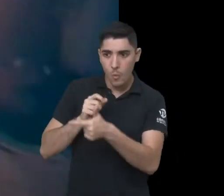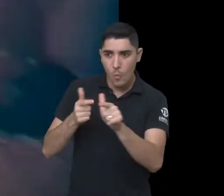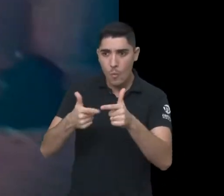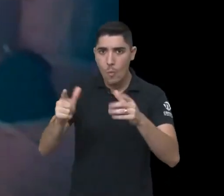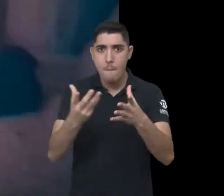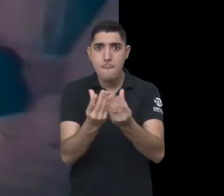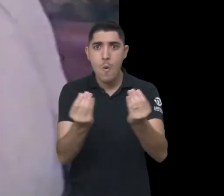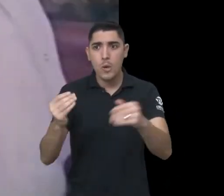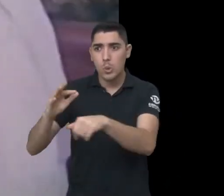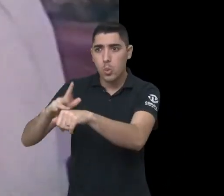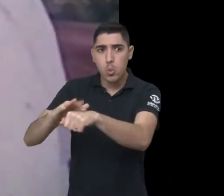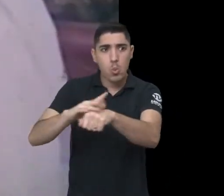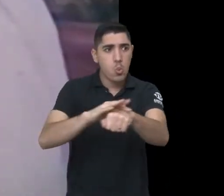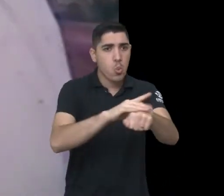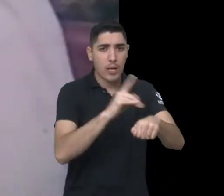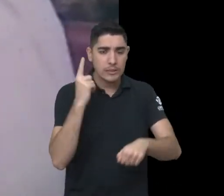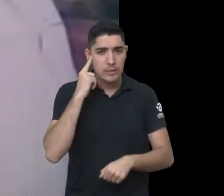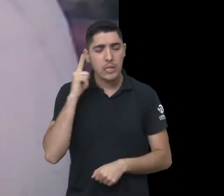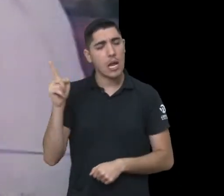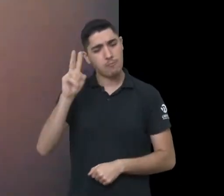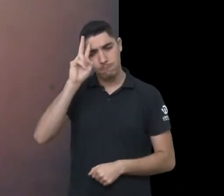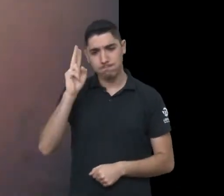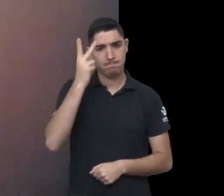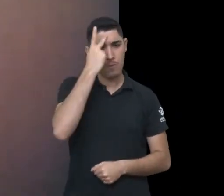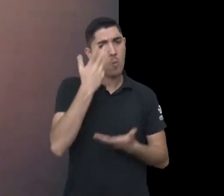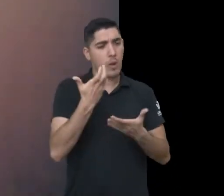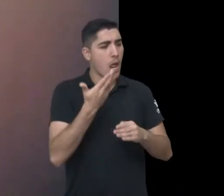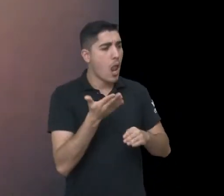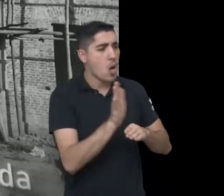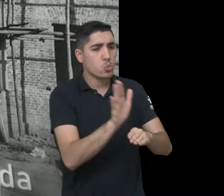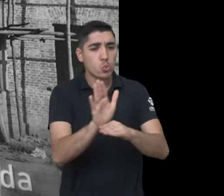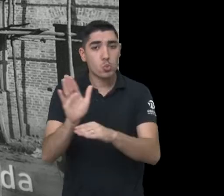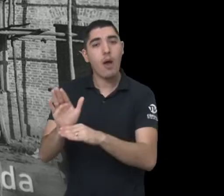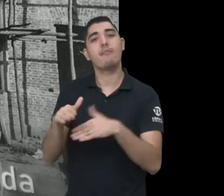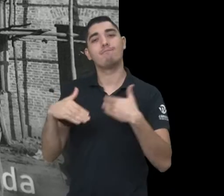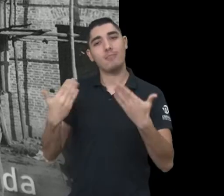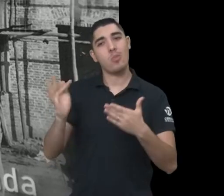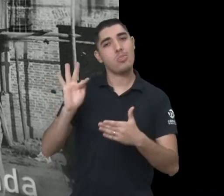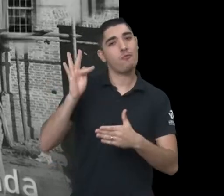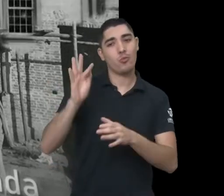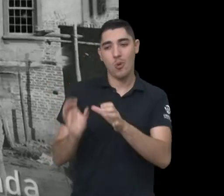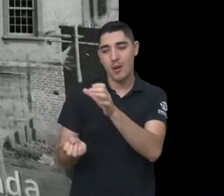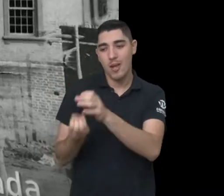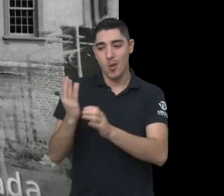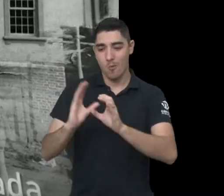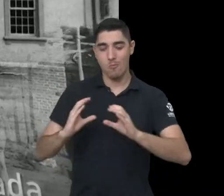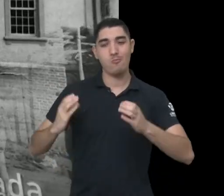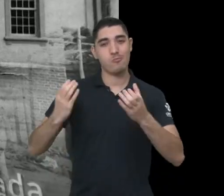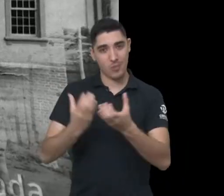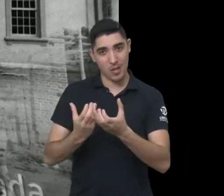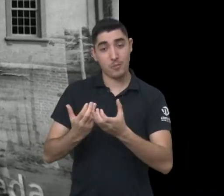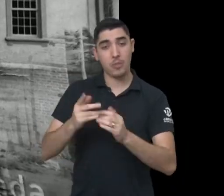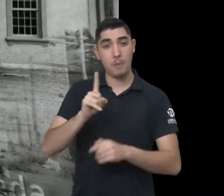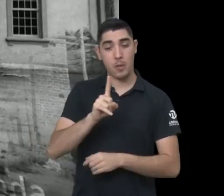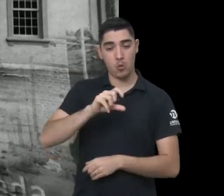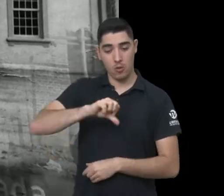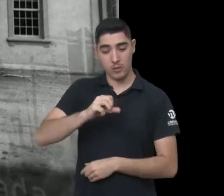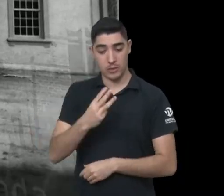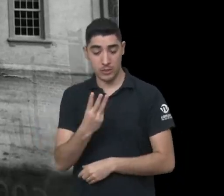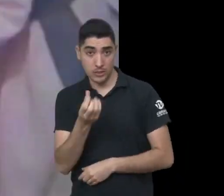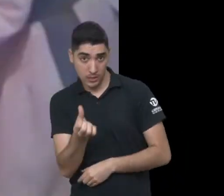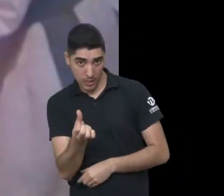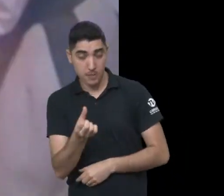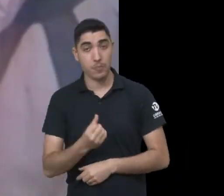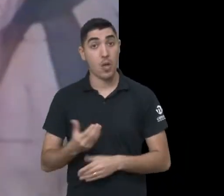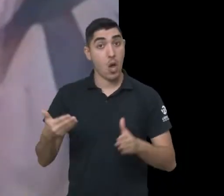encontravam outros doentes, iniciou um trabalho humanitário que resultou na fundação da congregação em